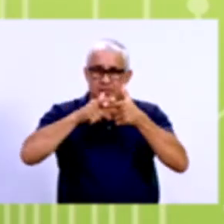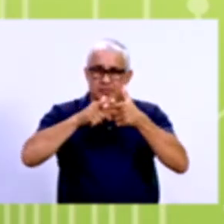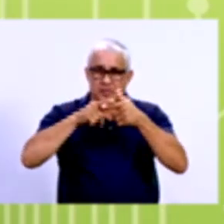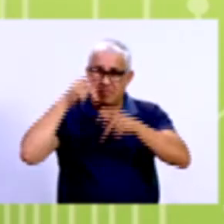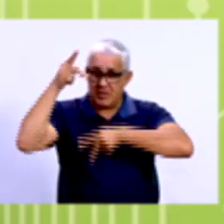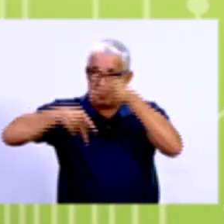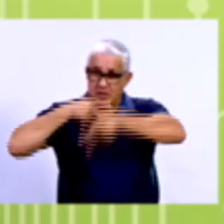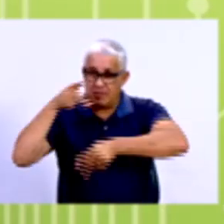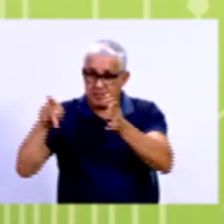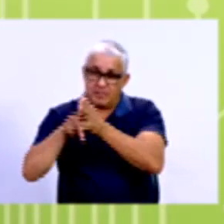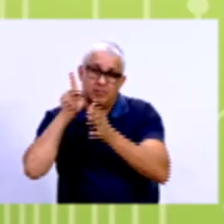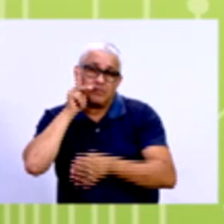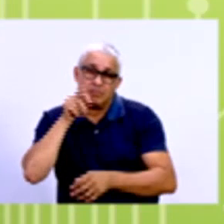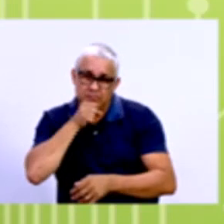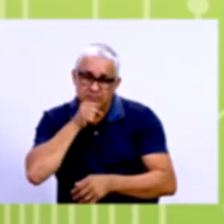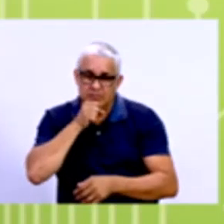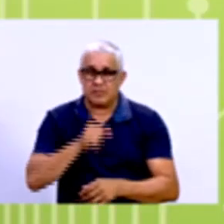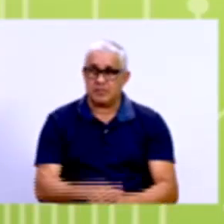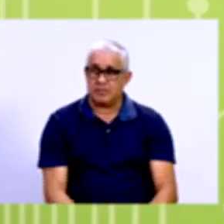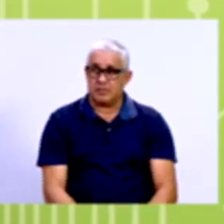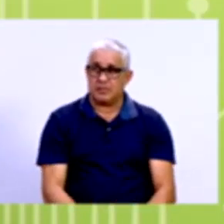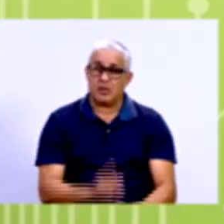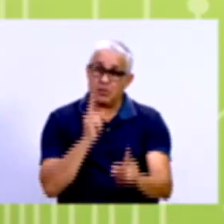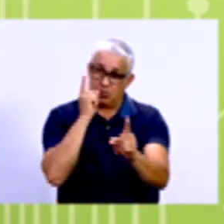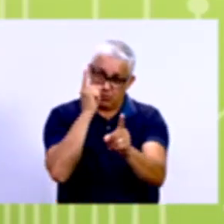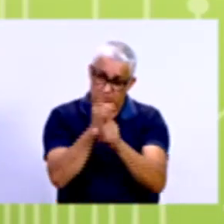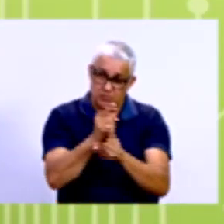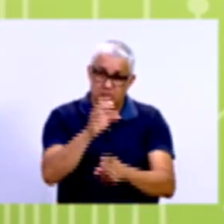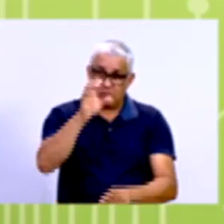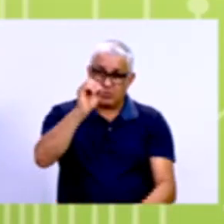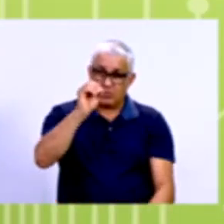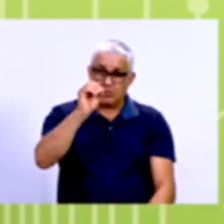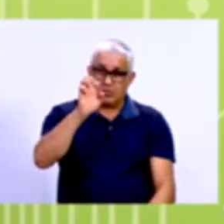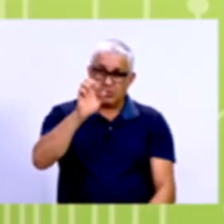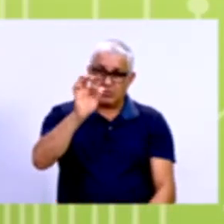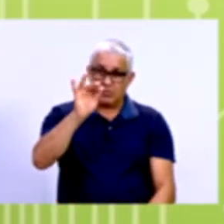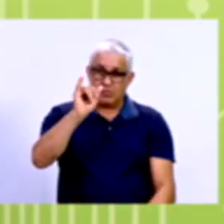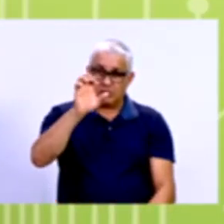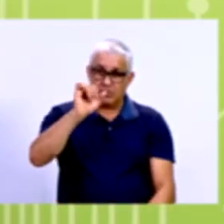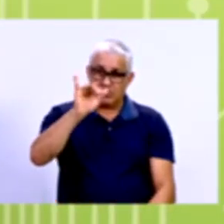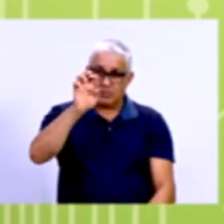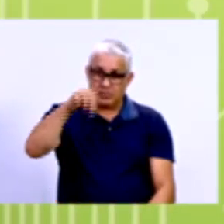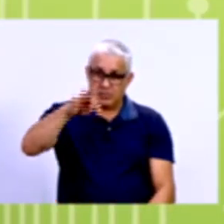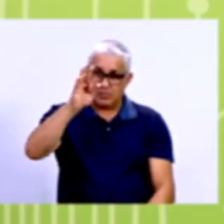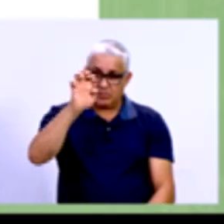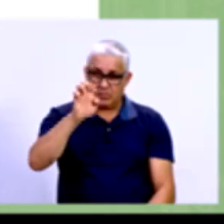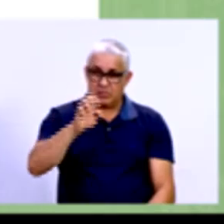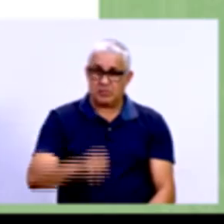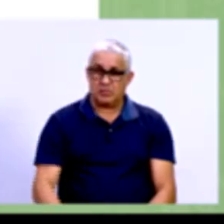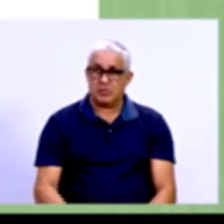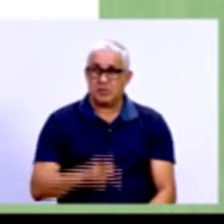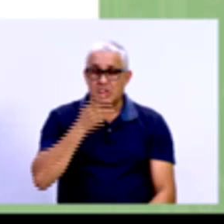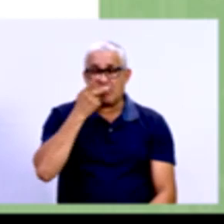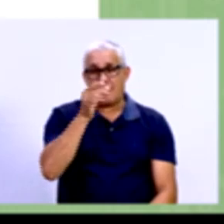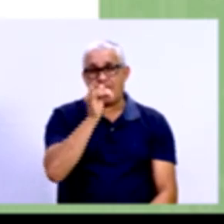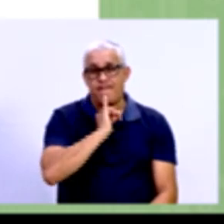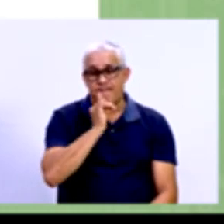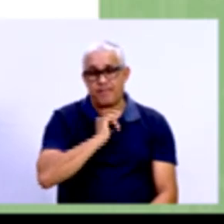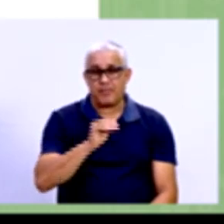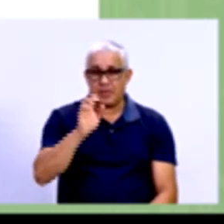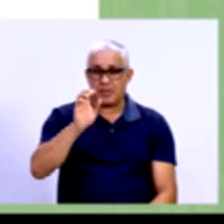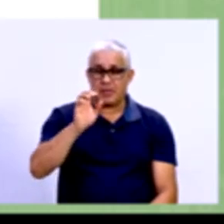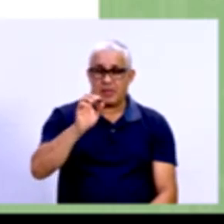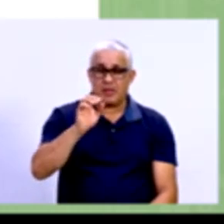população da cidade, tá? Então, aí a gente ia achar o coeficiente de mortalidade. Quando a gente está falando, por exemplo, aqui de